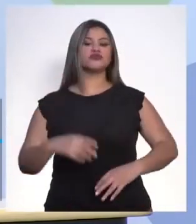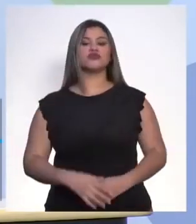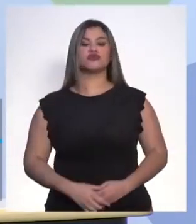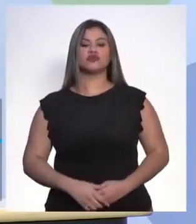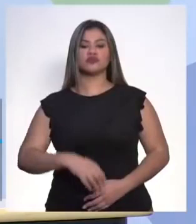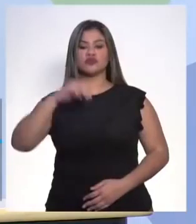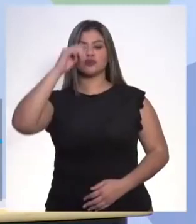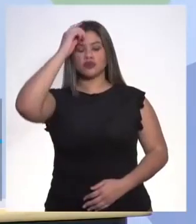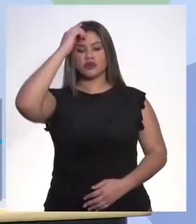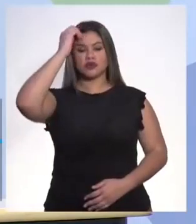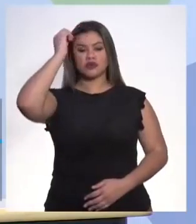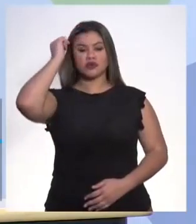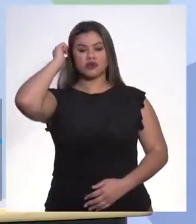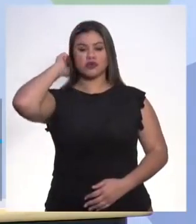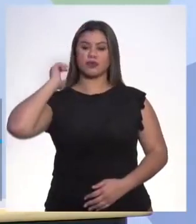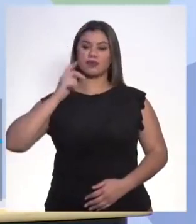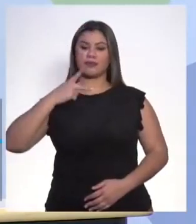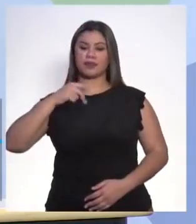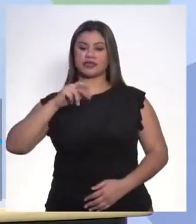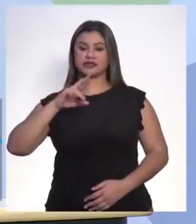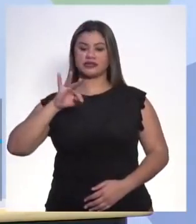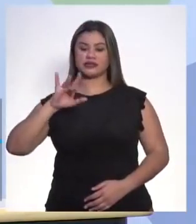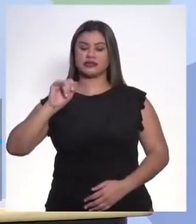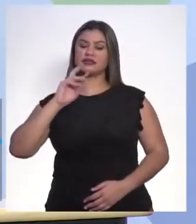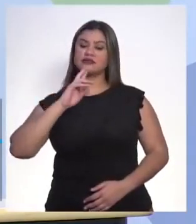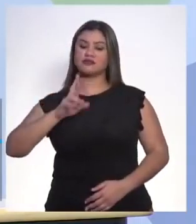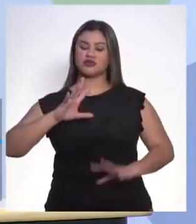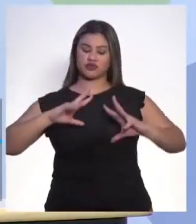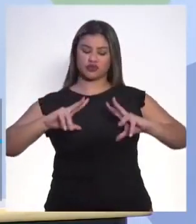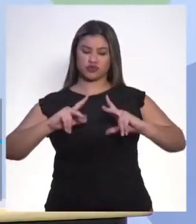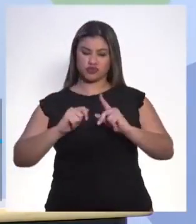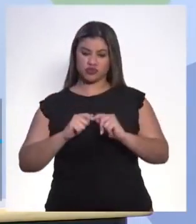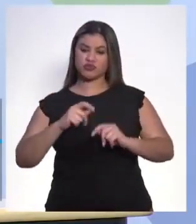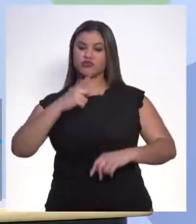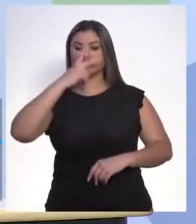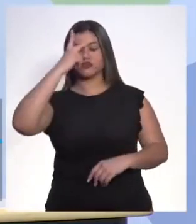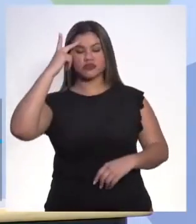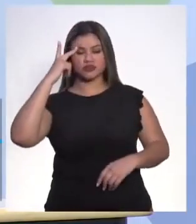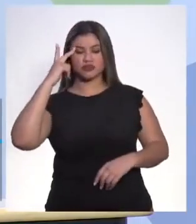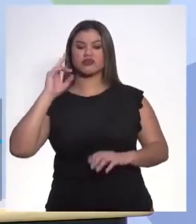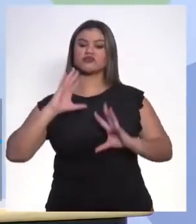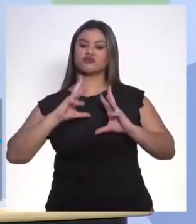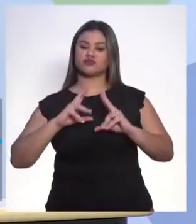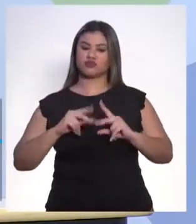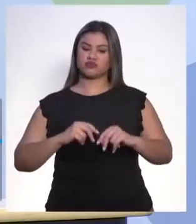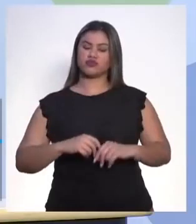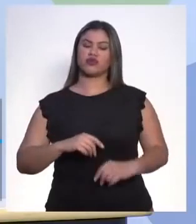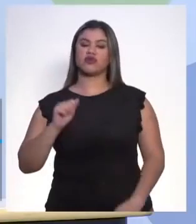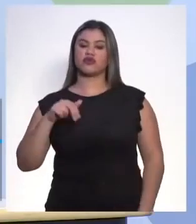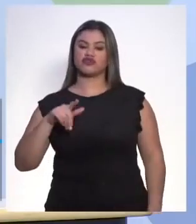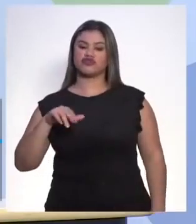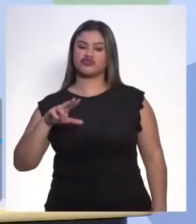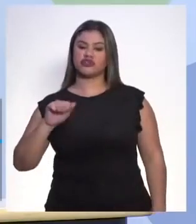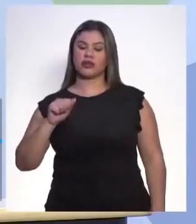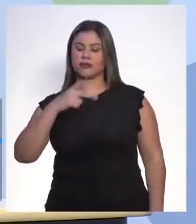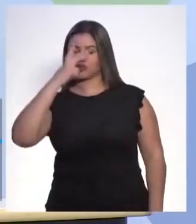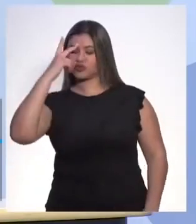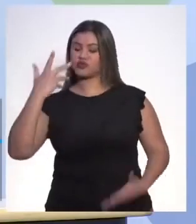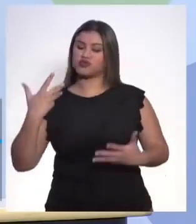para o público em geral. Da Pro Silvia, a aluna Ângela colocou para todos os